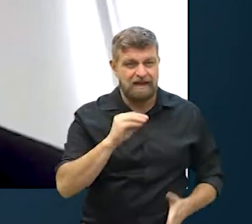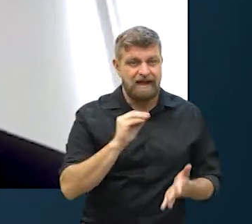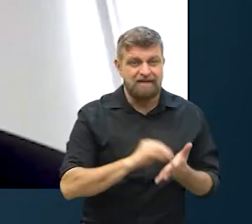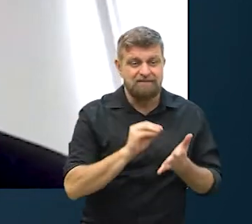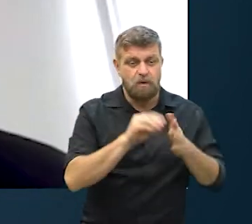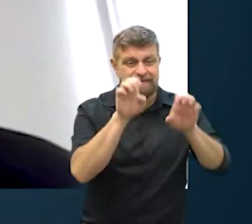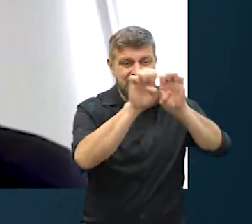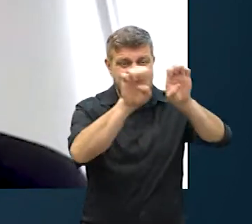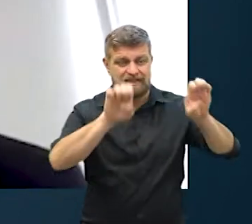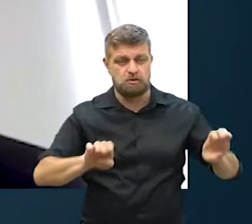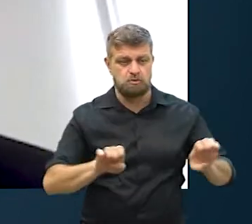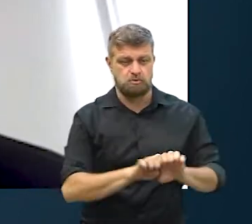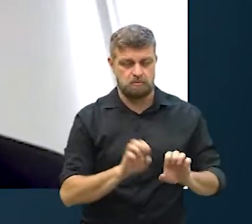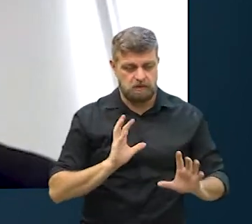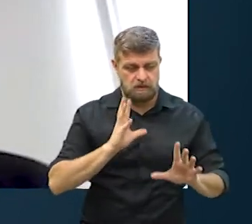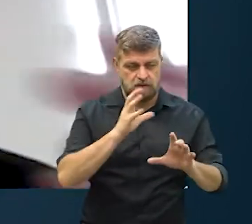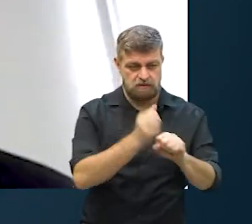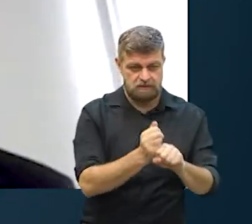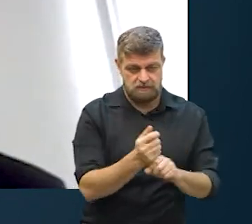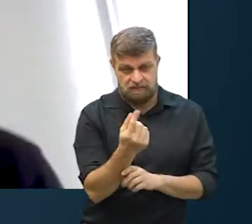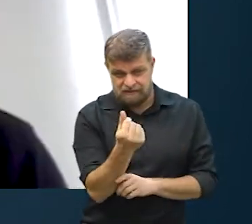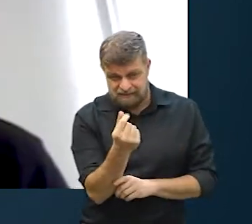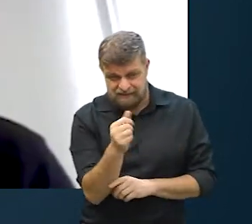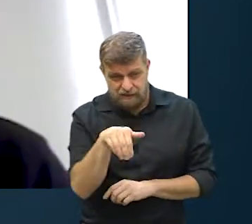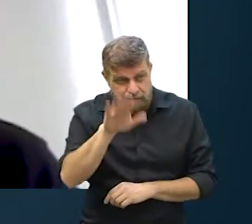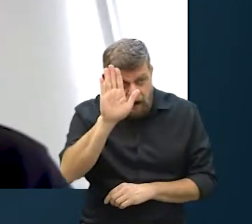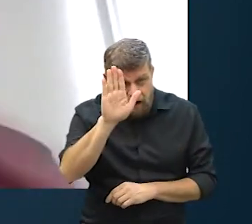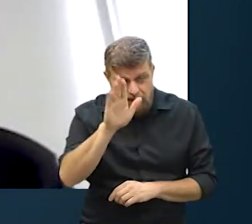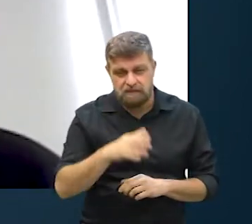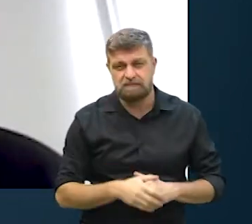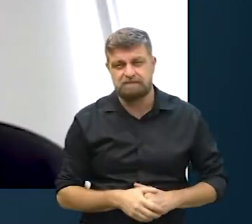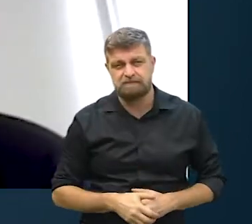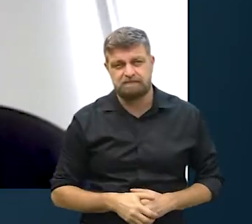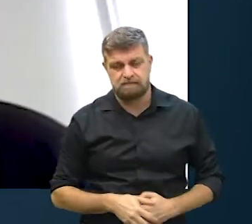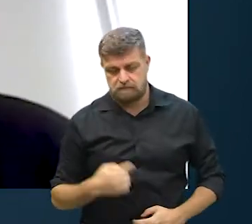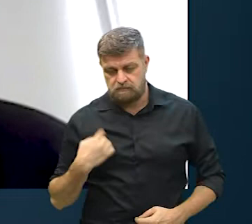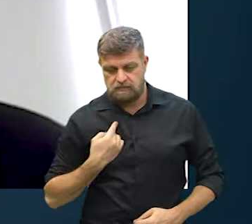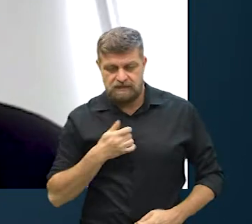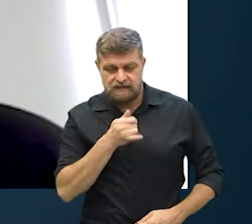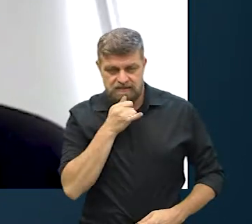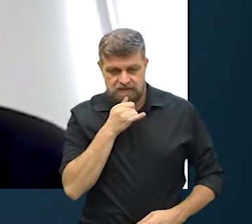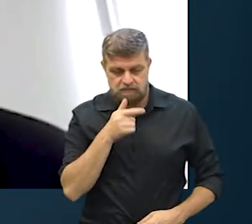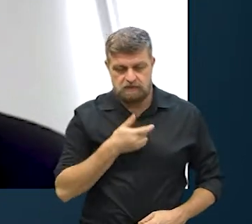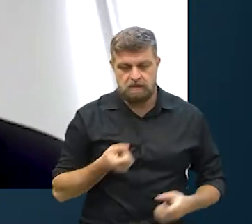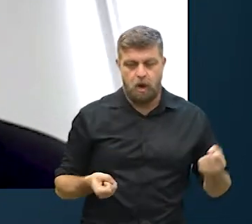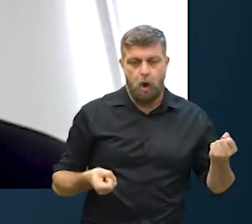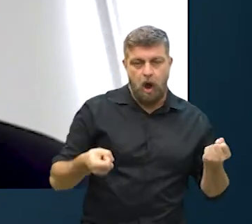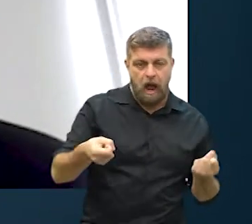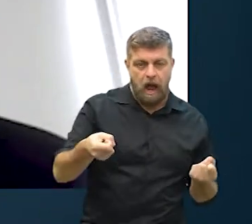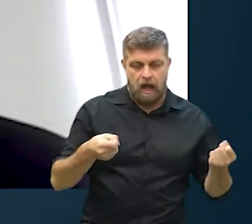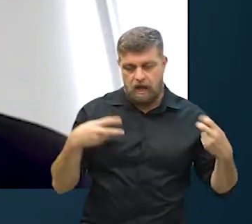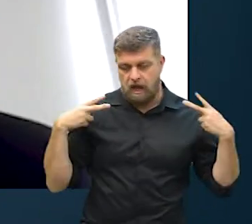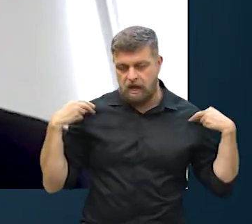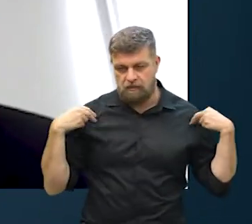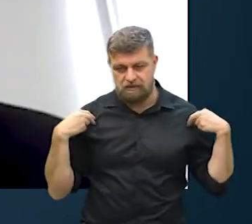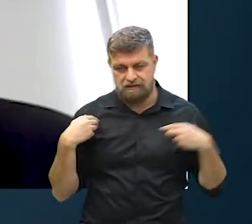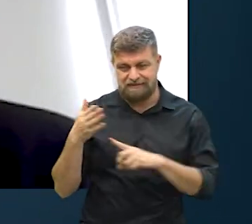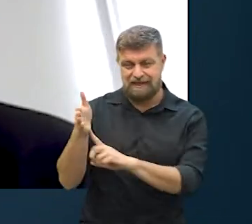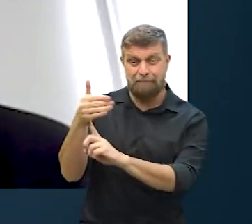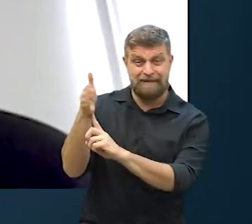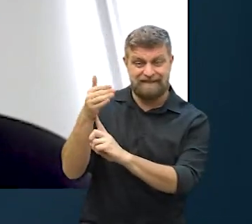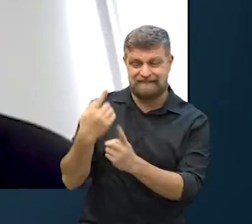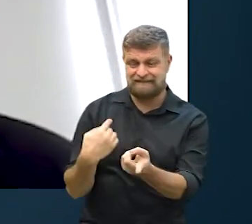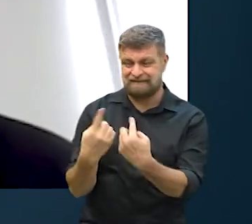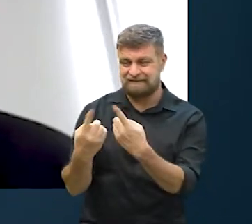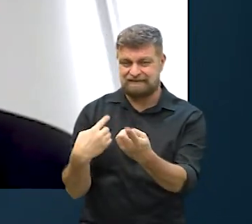tem uma carência de infraestrutura, no geral, e financeira muito maior. Então, se a gente tem um caminhoneiro que está na Bandeirantes e ele tem que